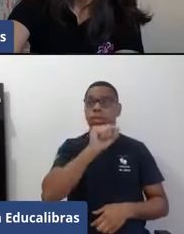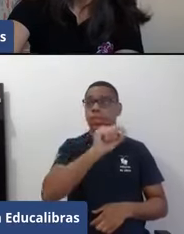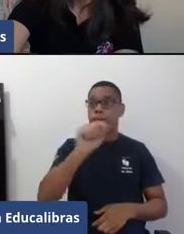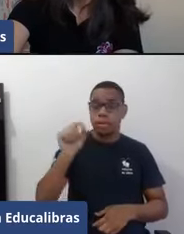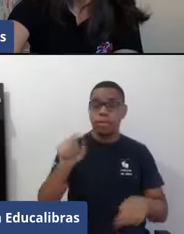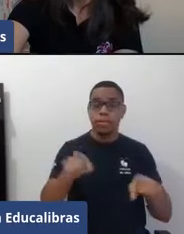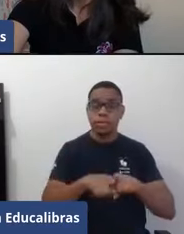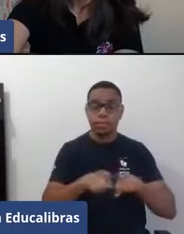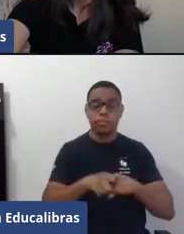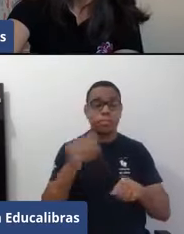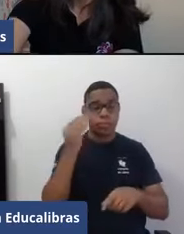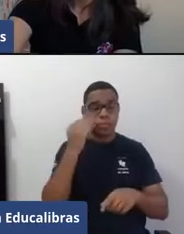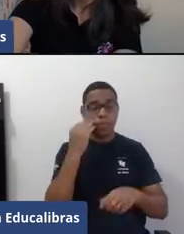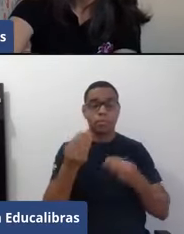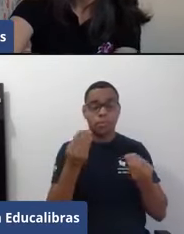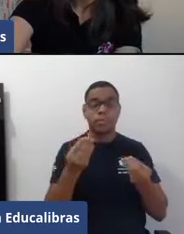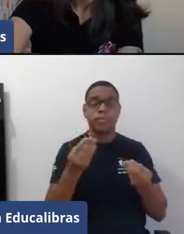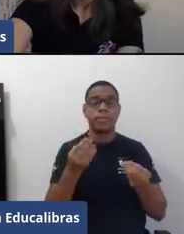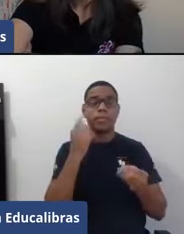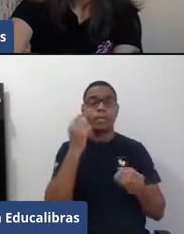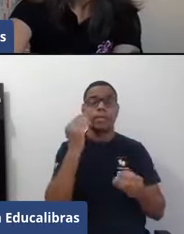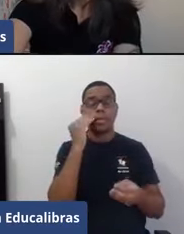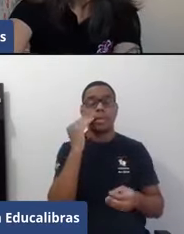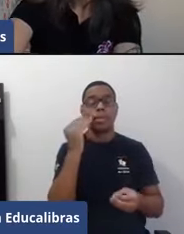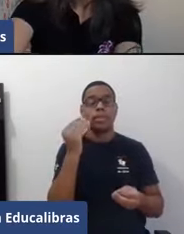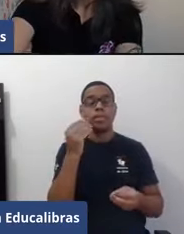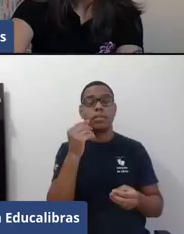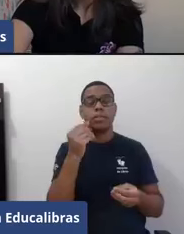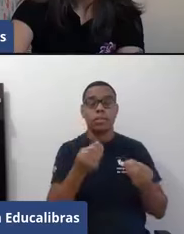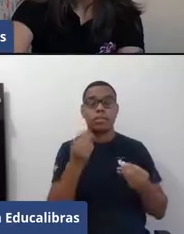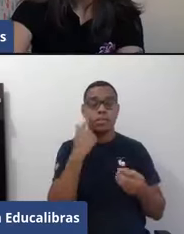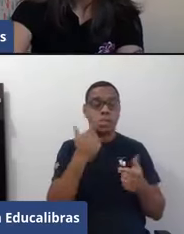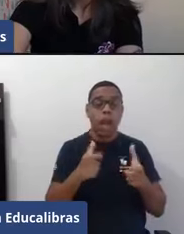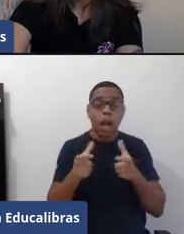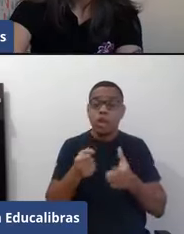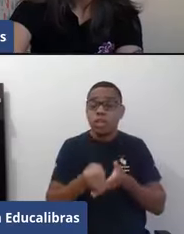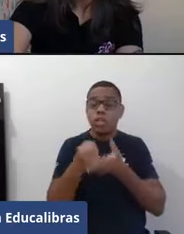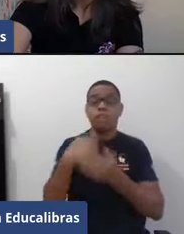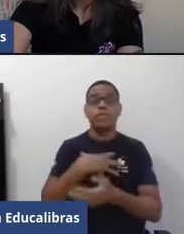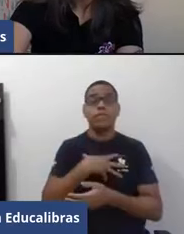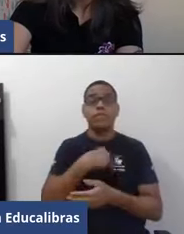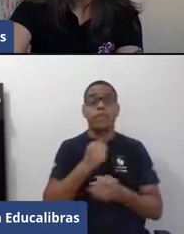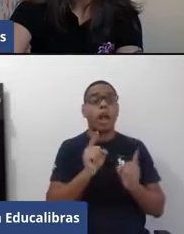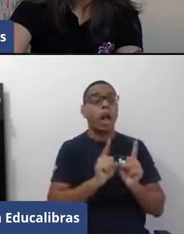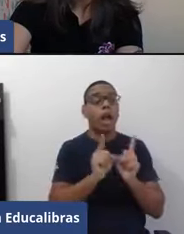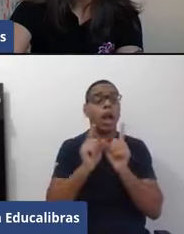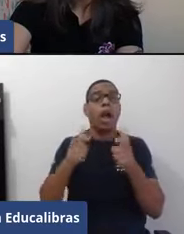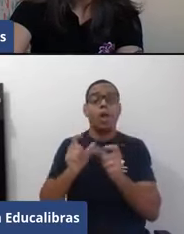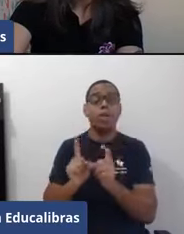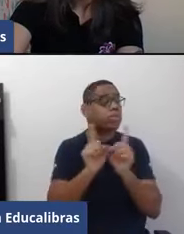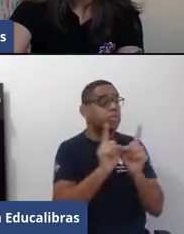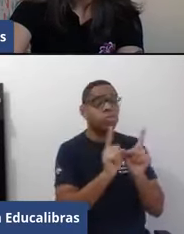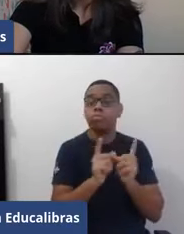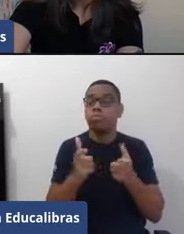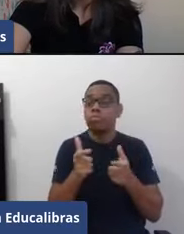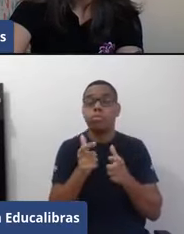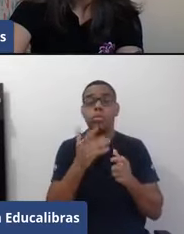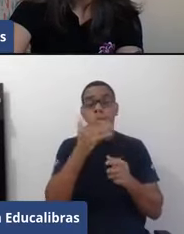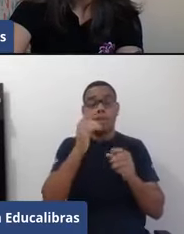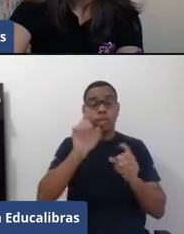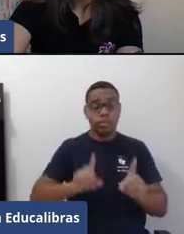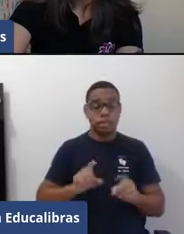isso, a outras mães ativarem isso, não tem para onde levar, não tem para onde levar os seus filhos adultos com deficiência